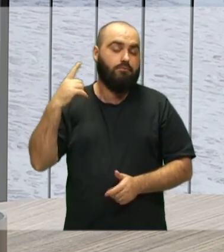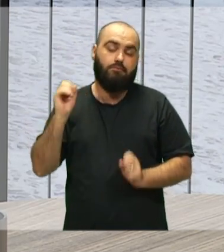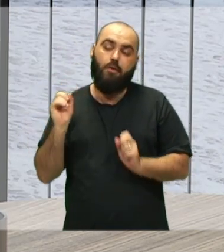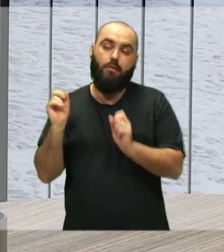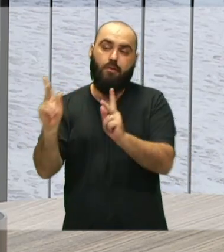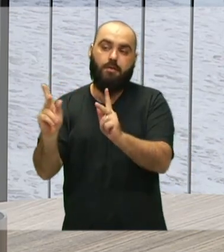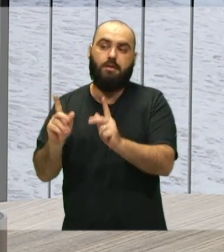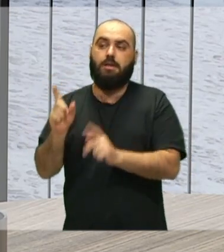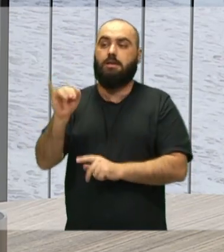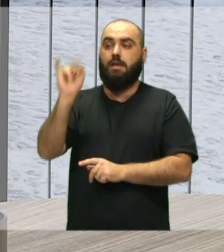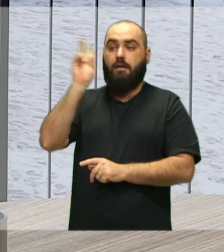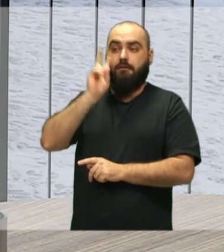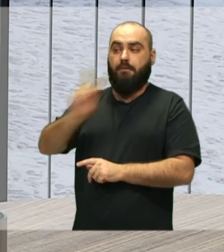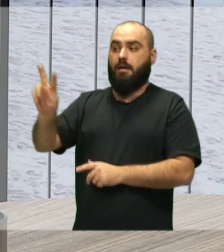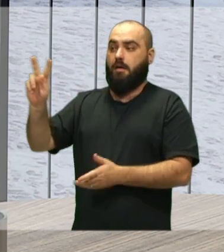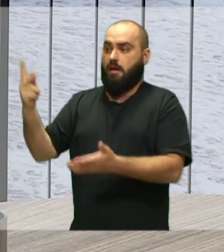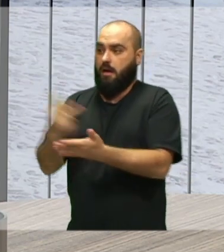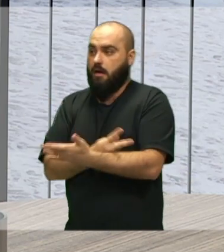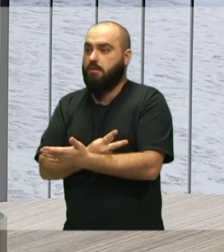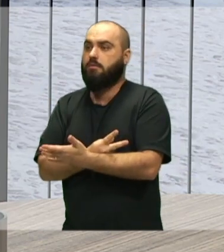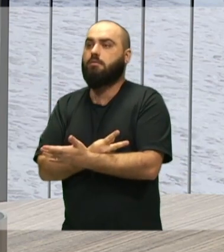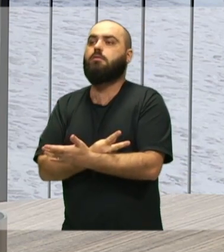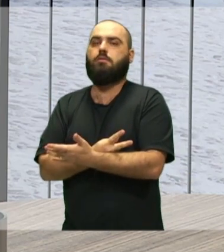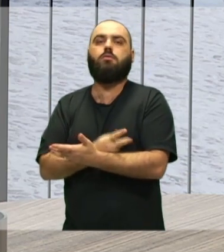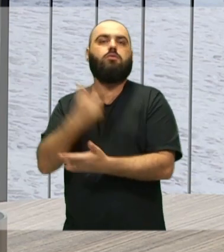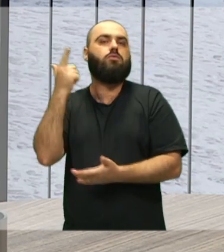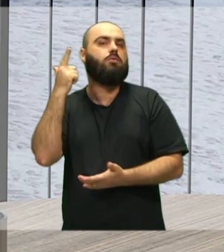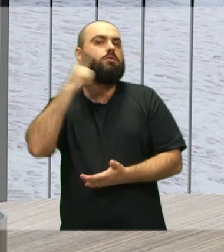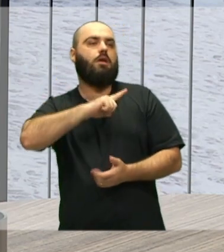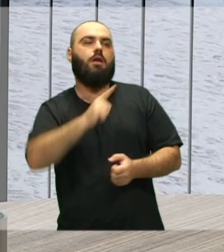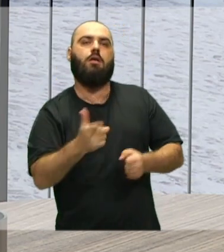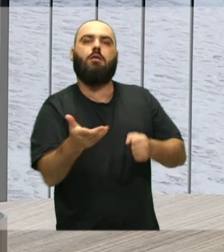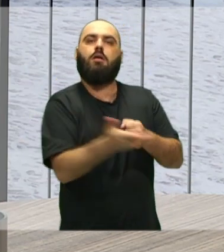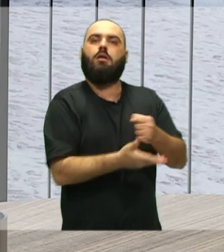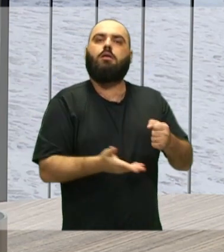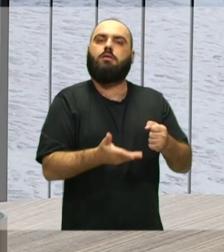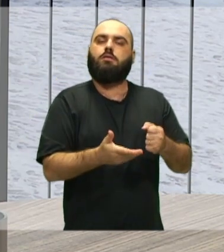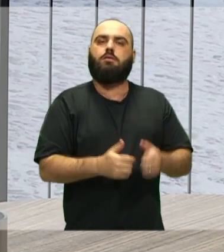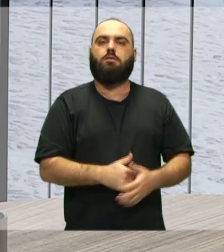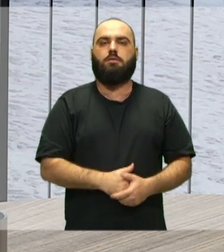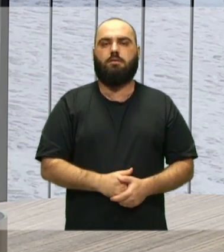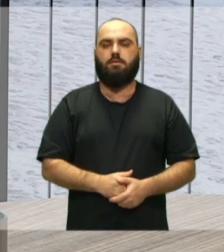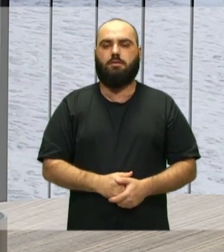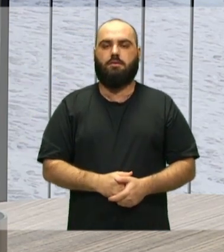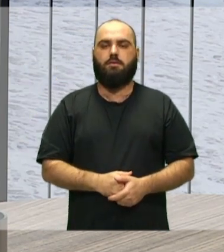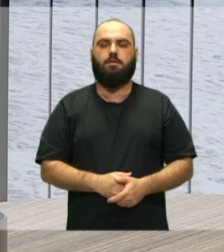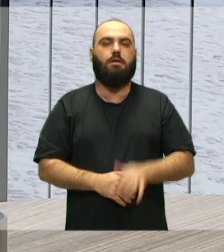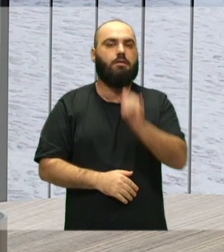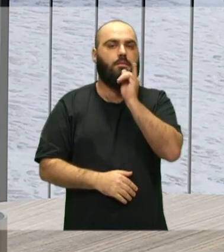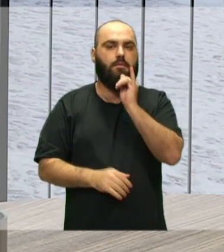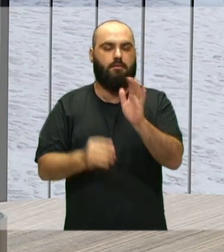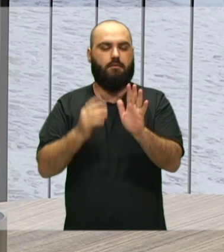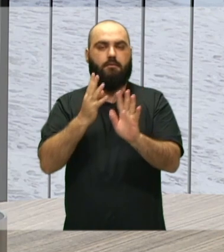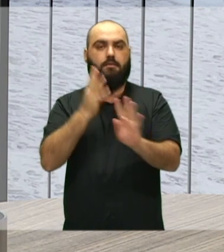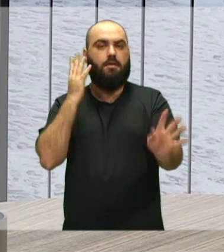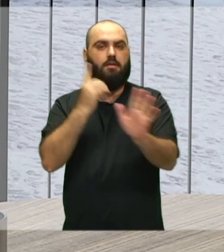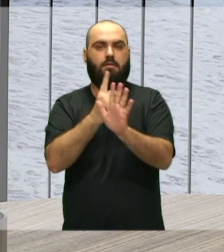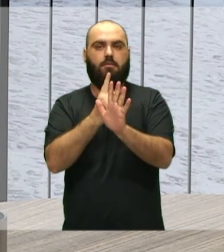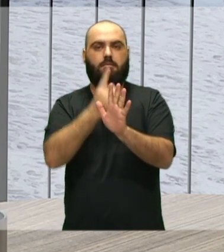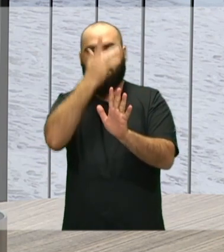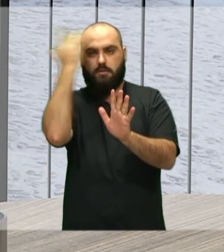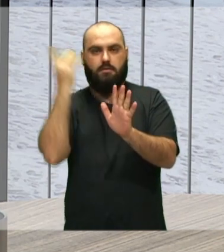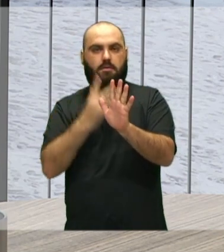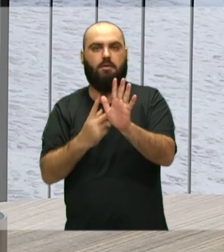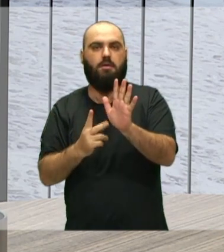coisa errada, a gente consegue fundamentar e sabe aonde chegar. Então, a partir do momento que a gente vê furar uma fila, a partir do momento que a gente